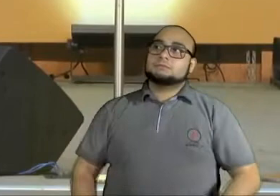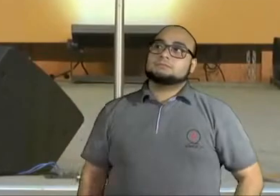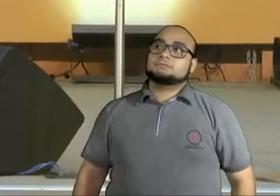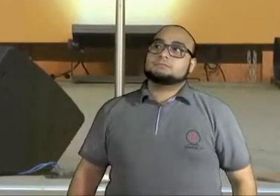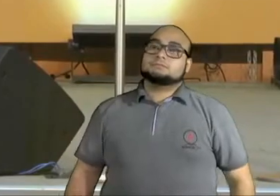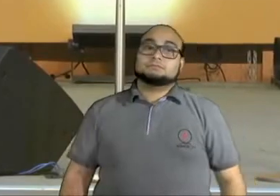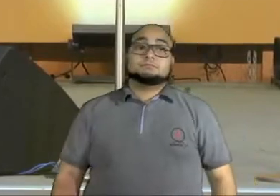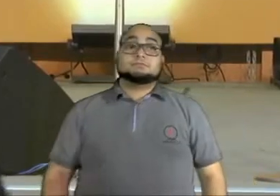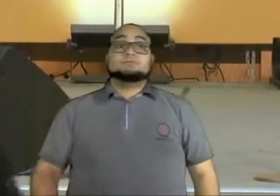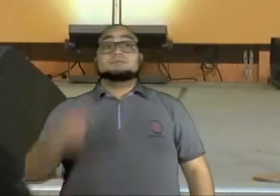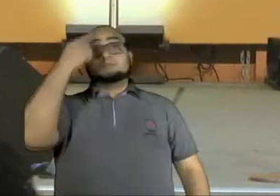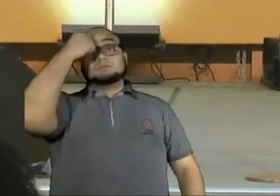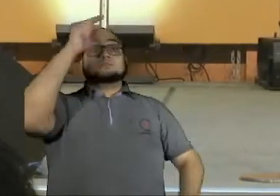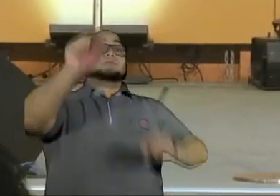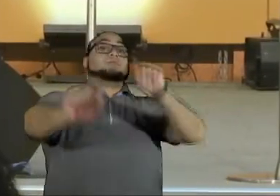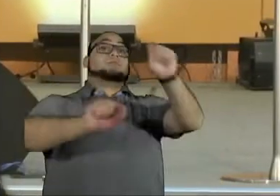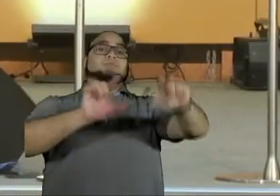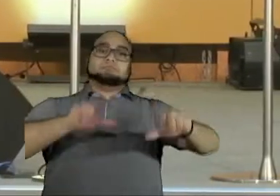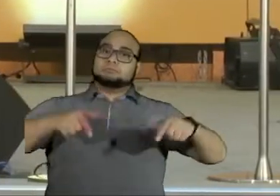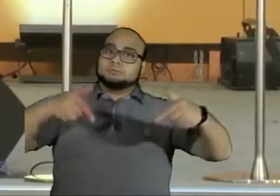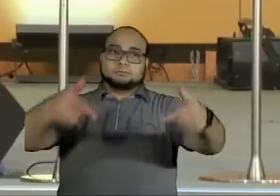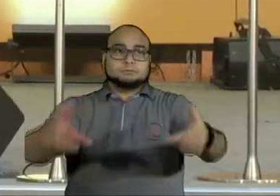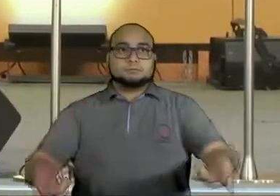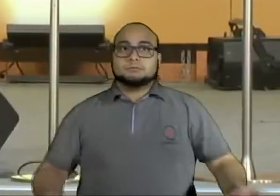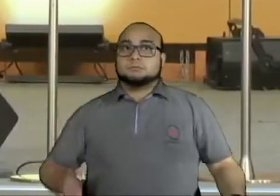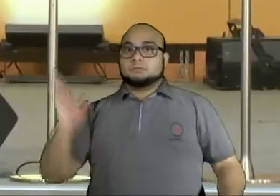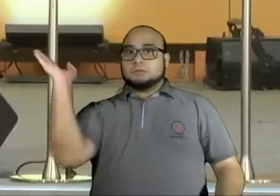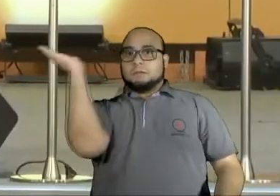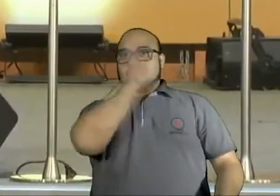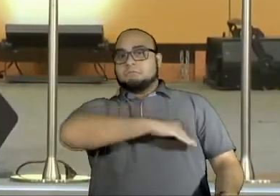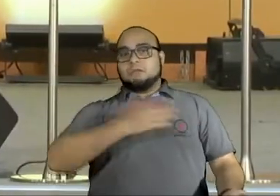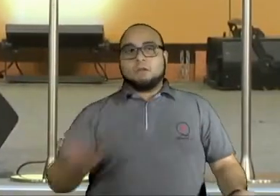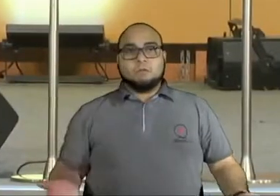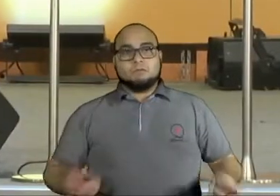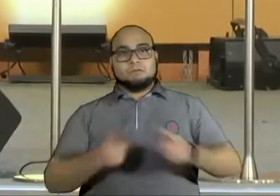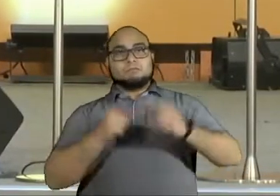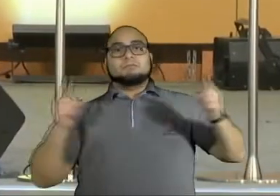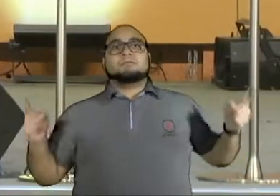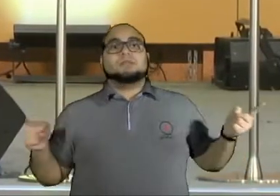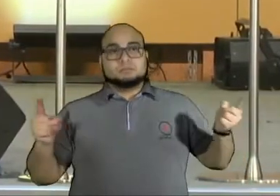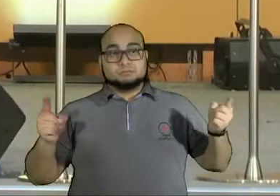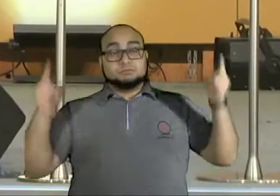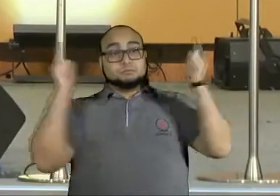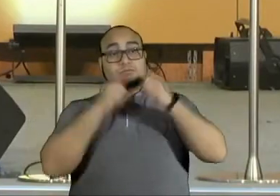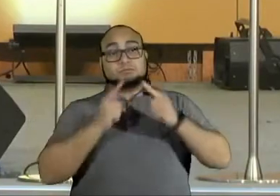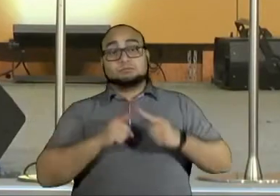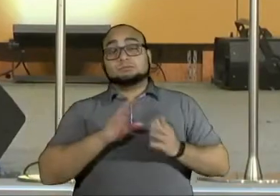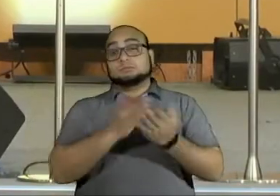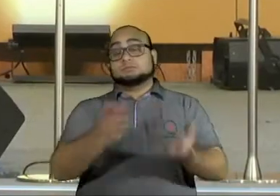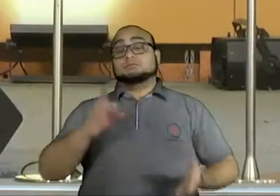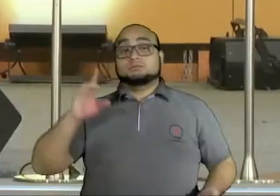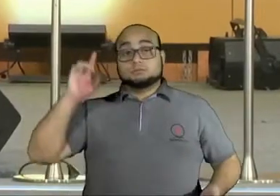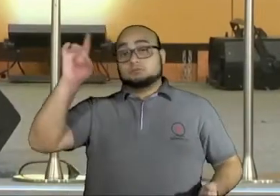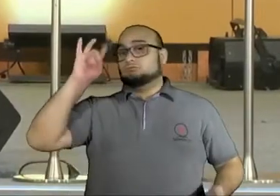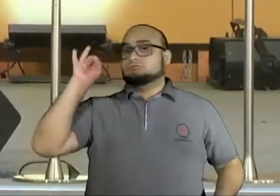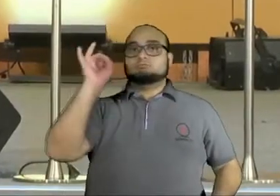pensando que está fazendo mal a mim, mas ele só está cumprindo a... E quando é que eu tenho esse discernimento? Quando